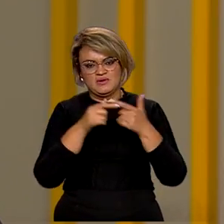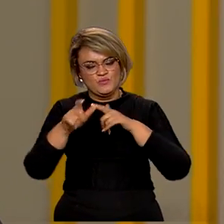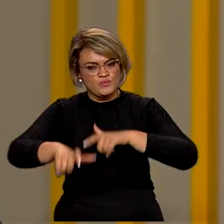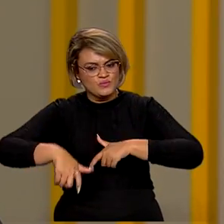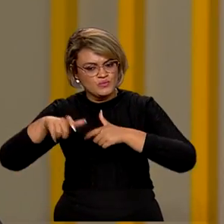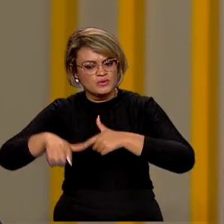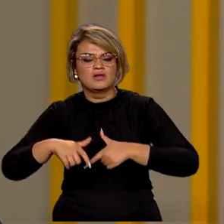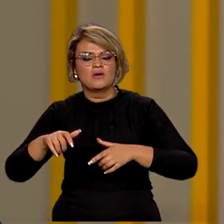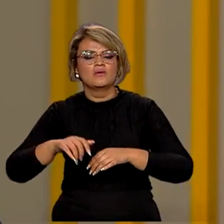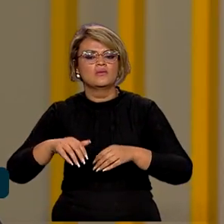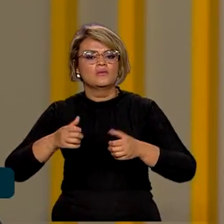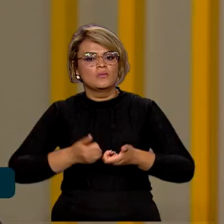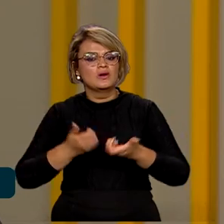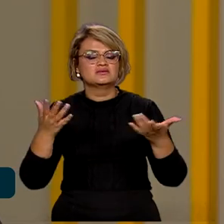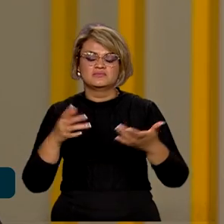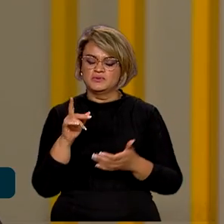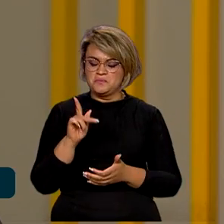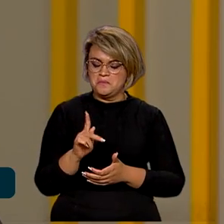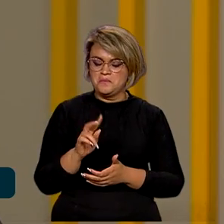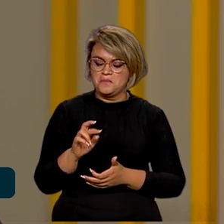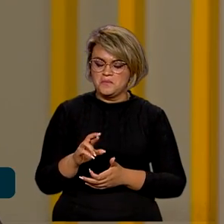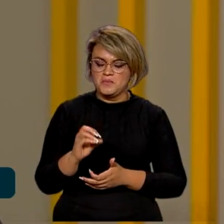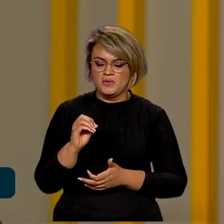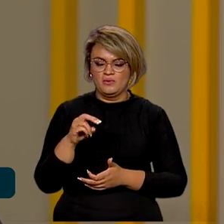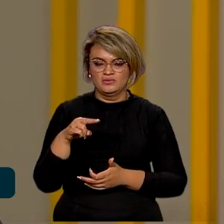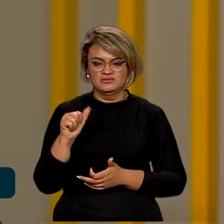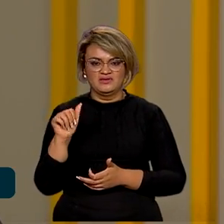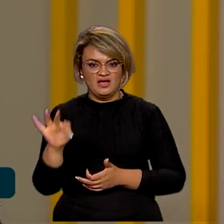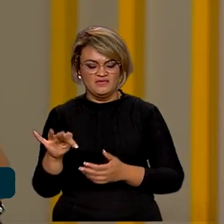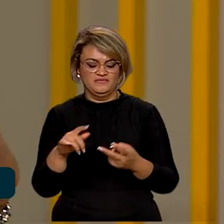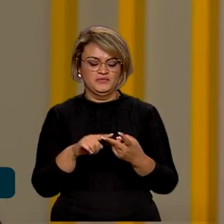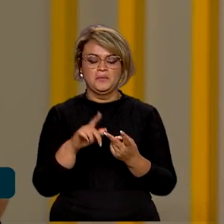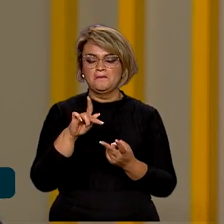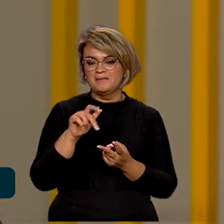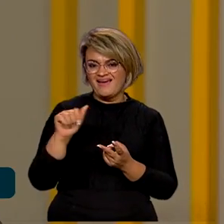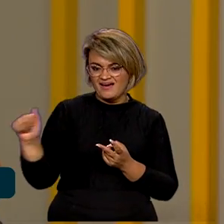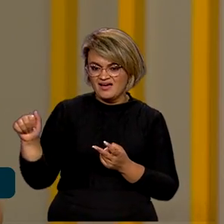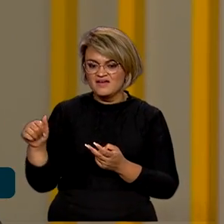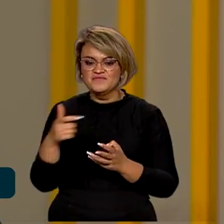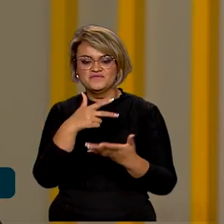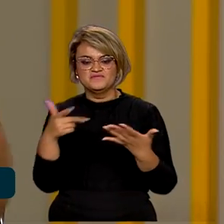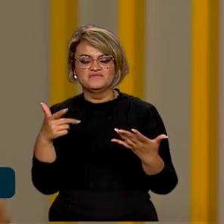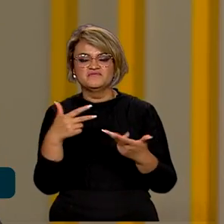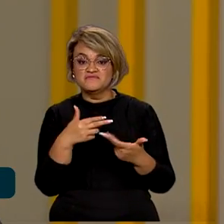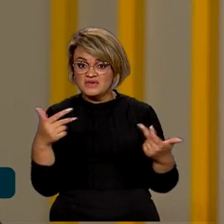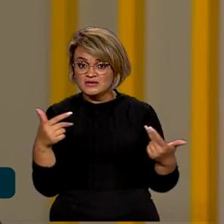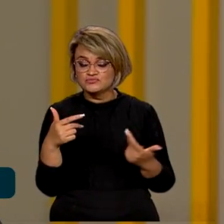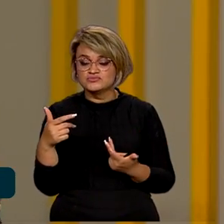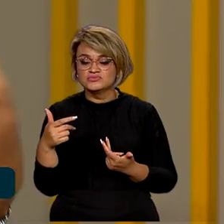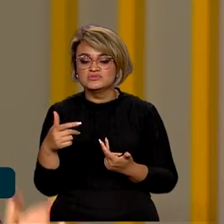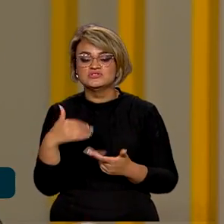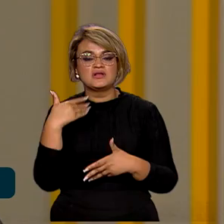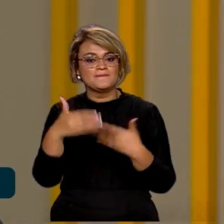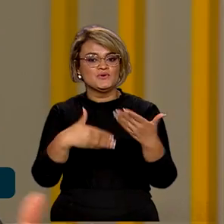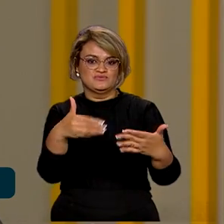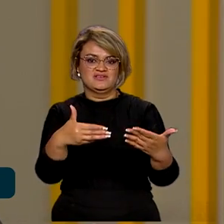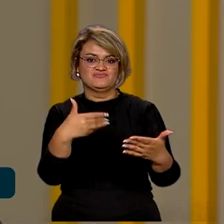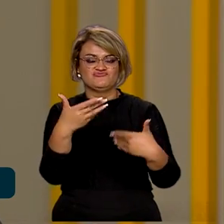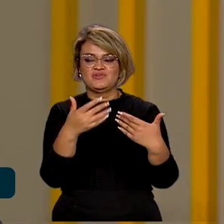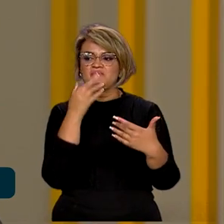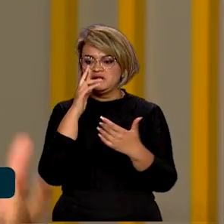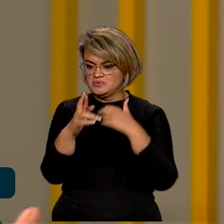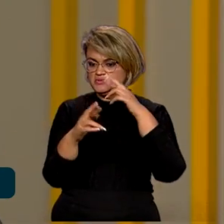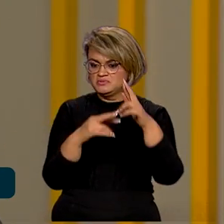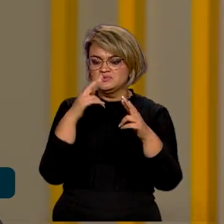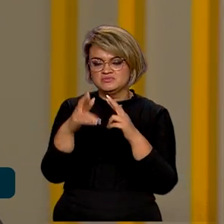próprio lançamento, né, do PRONAF, do PA, das compras públicas, muita coisa já está, né, em processo já de resposta